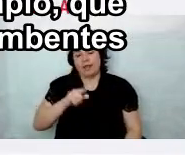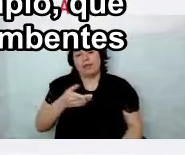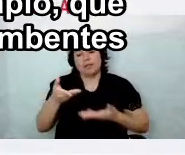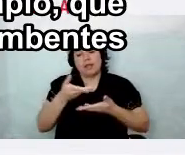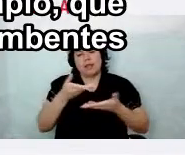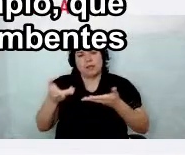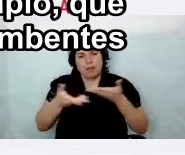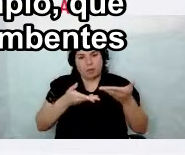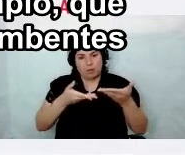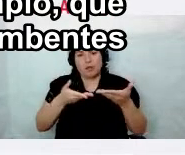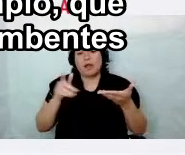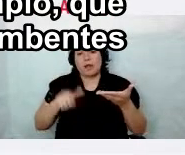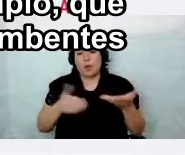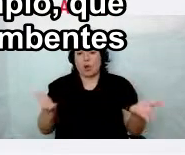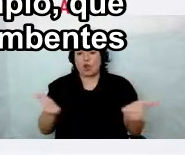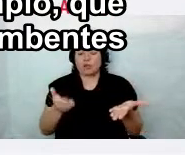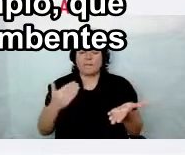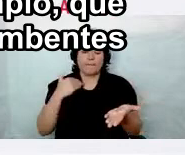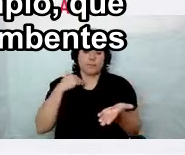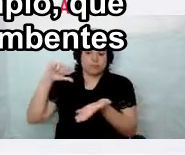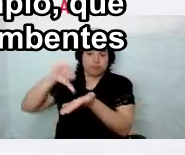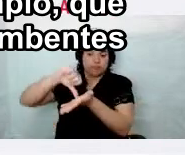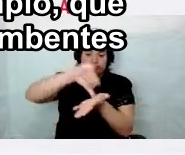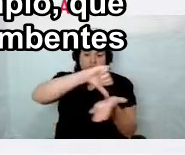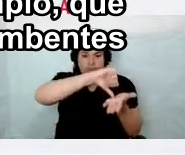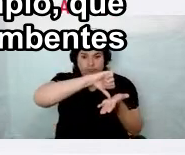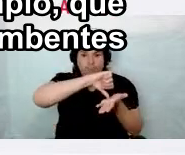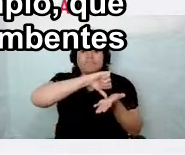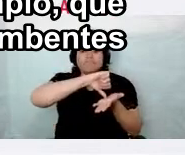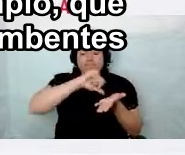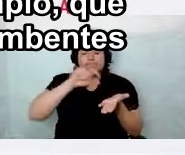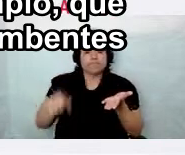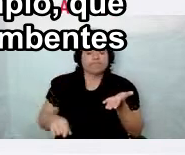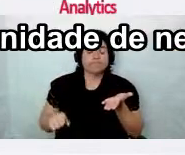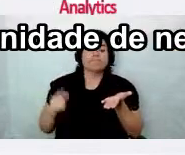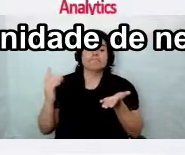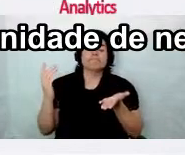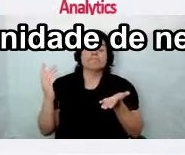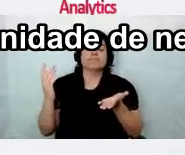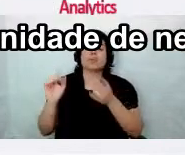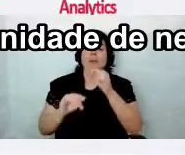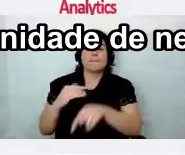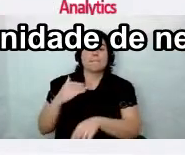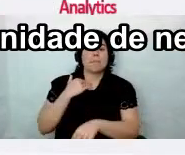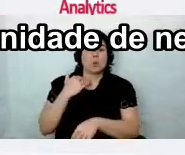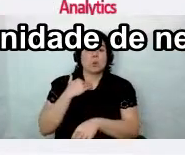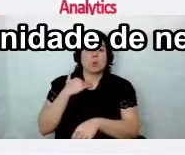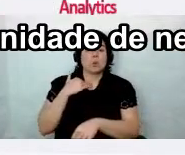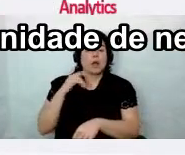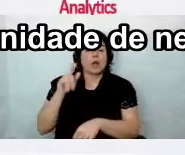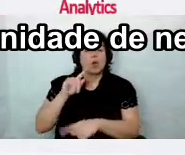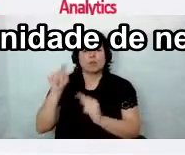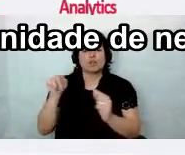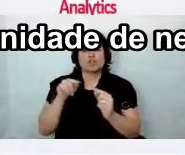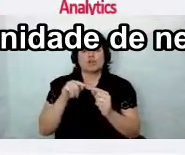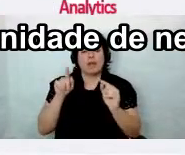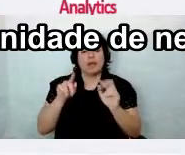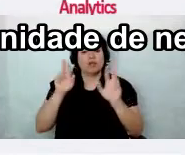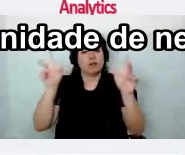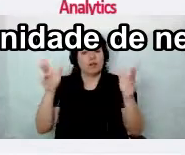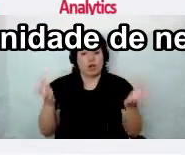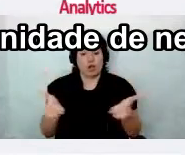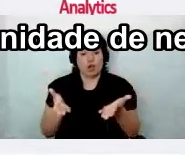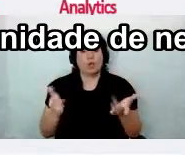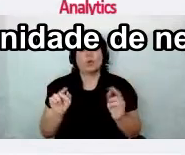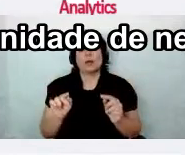Então, hoje as agências, por exemplo, que era algo que para os bancos incumbentes era o motivo de diferencial, ela é